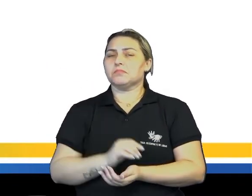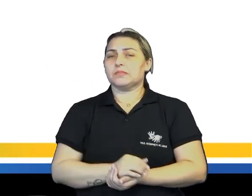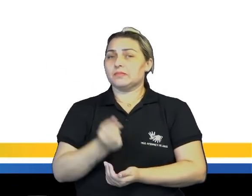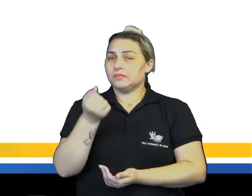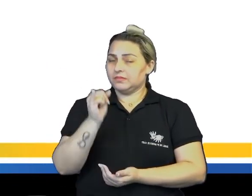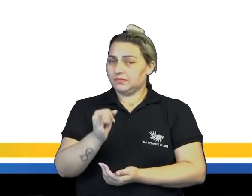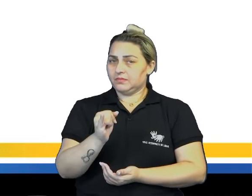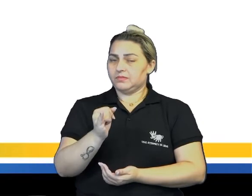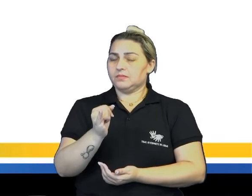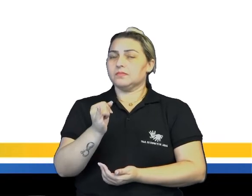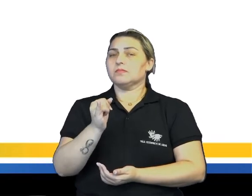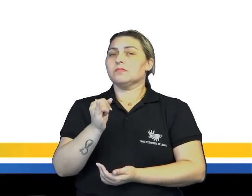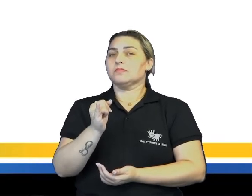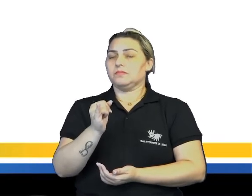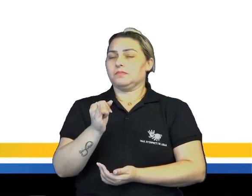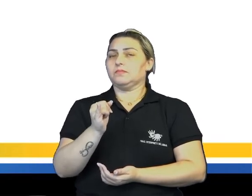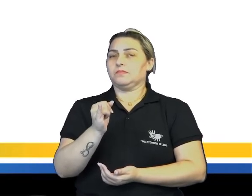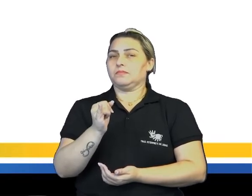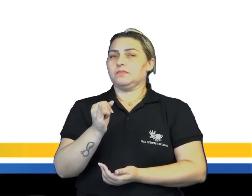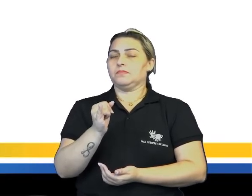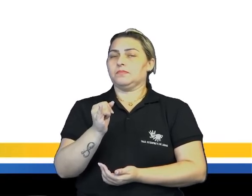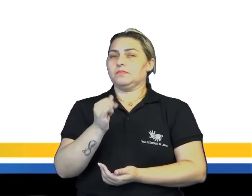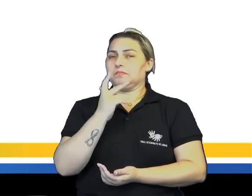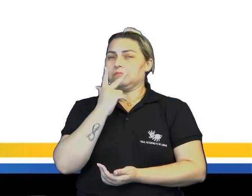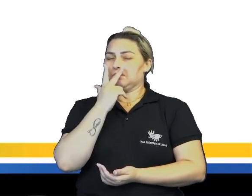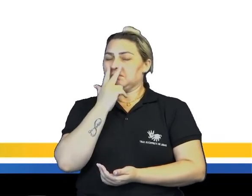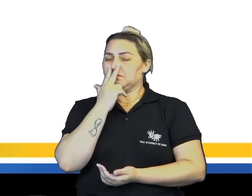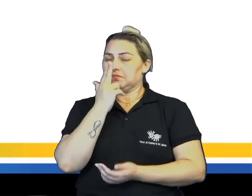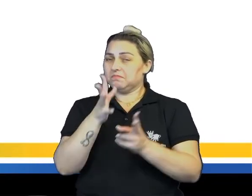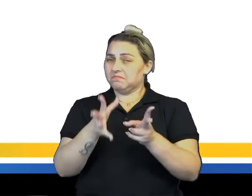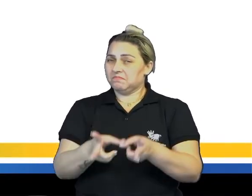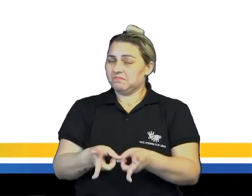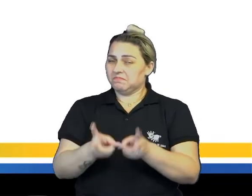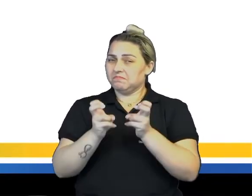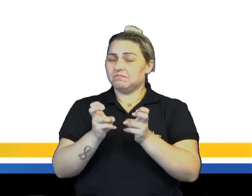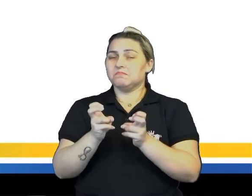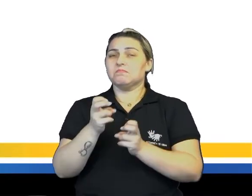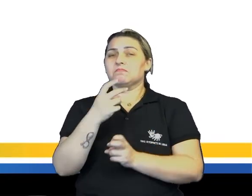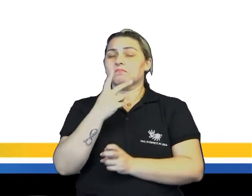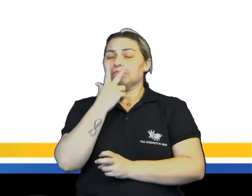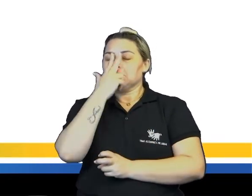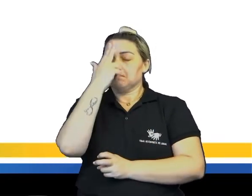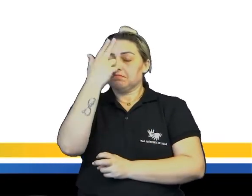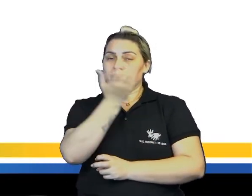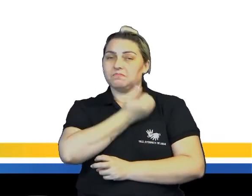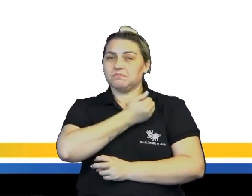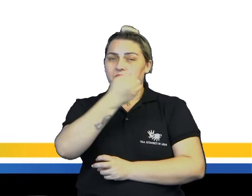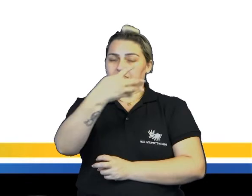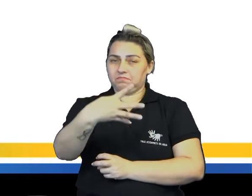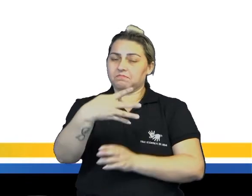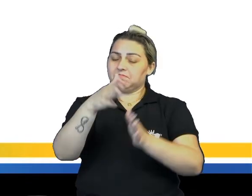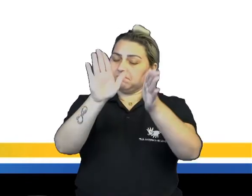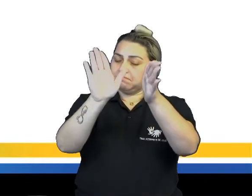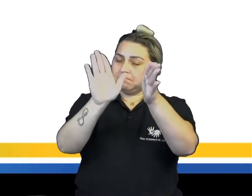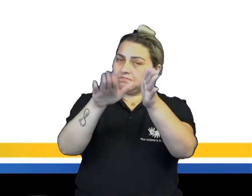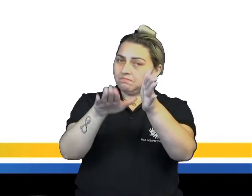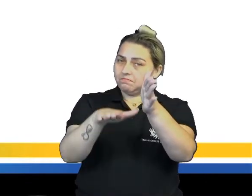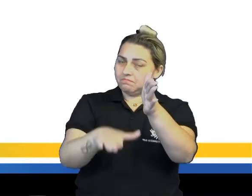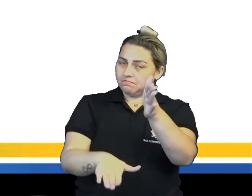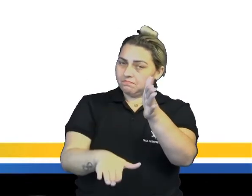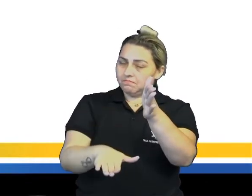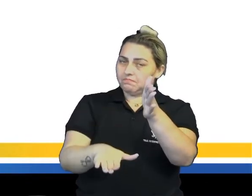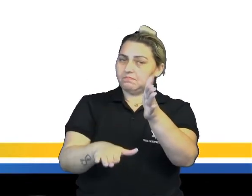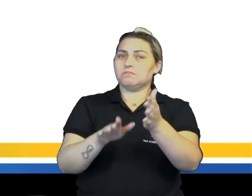Se você puxar o tracinho ou uma perninha, você pode ver que ele parece o número 4. Então, você está dizendo que o 5